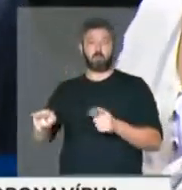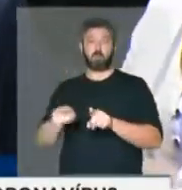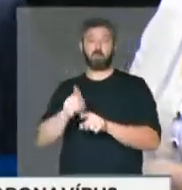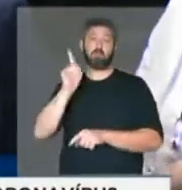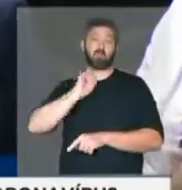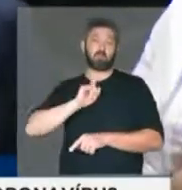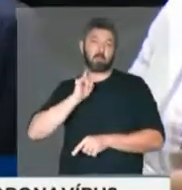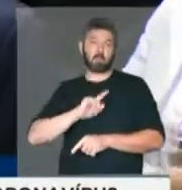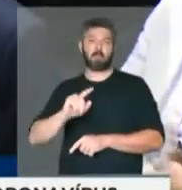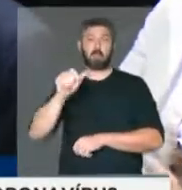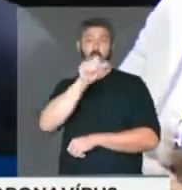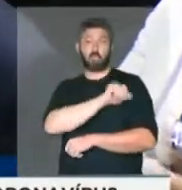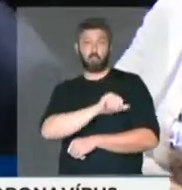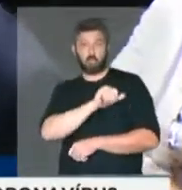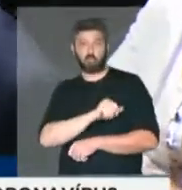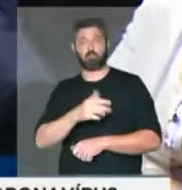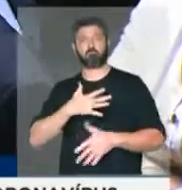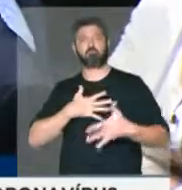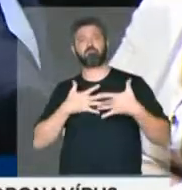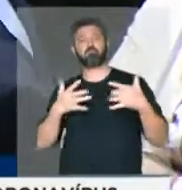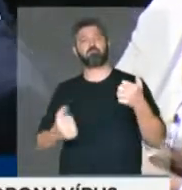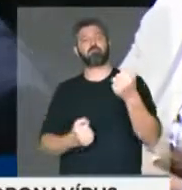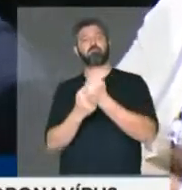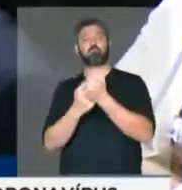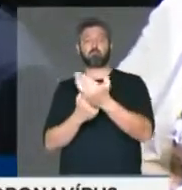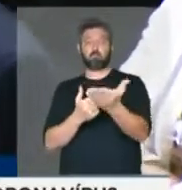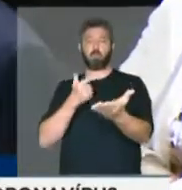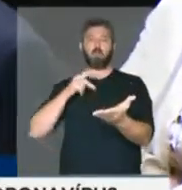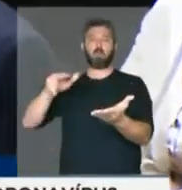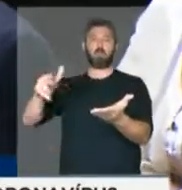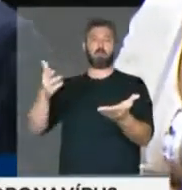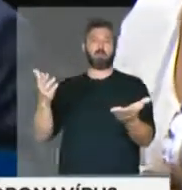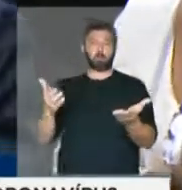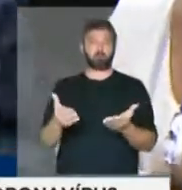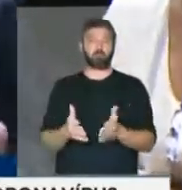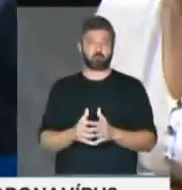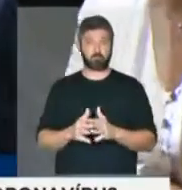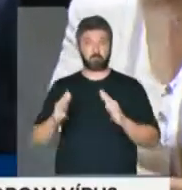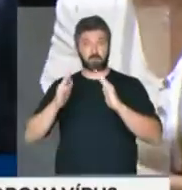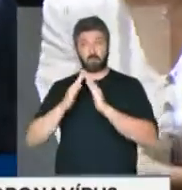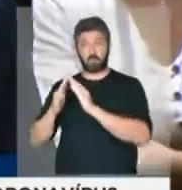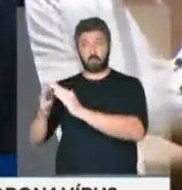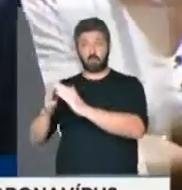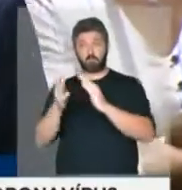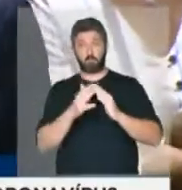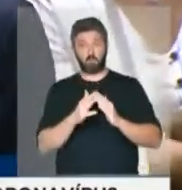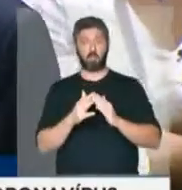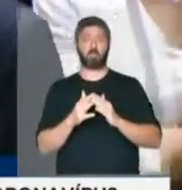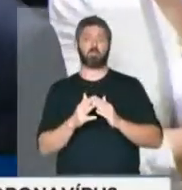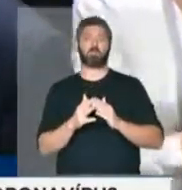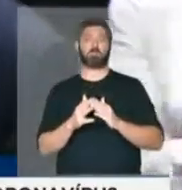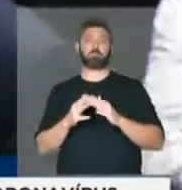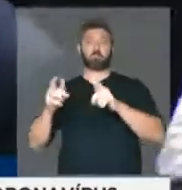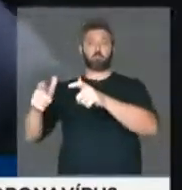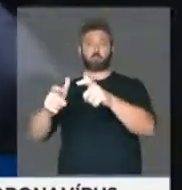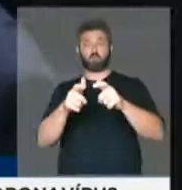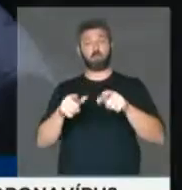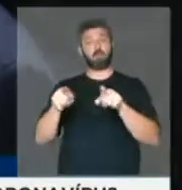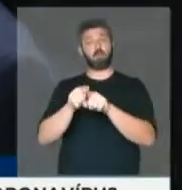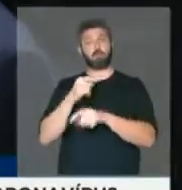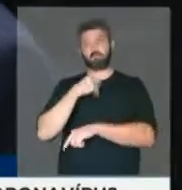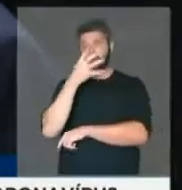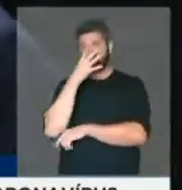também Minas Gerais, Rio de Janeiro. Nossa solidariedade aos nossos irmãos e irmãs que moram nessa parte do Brasil. E assim